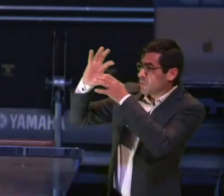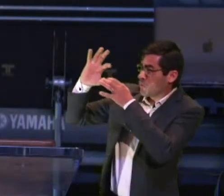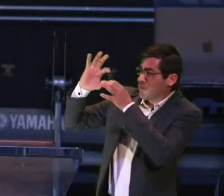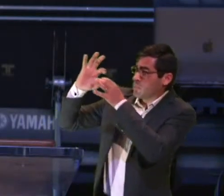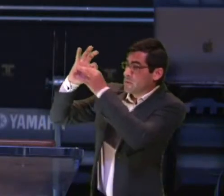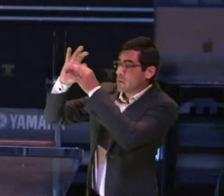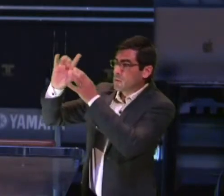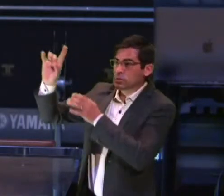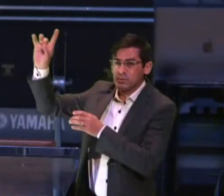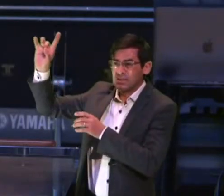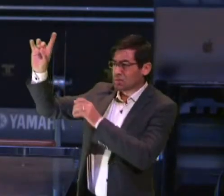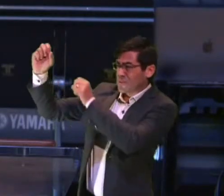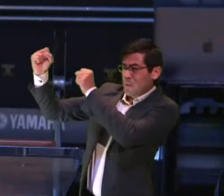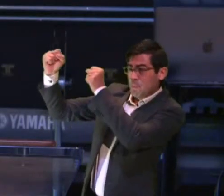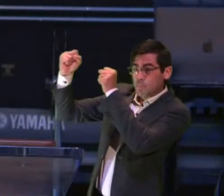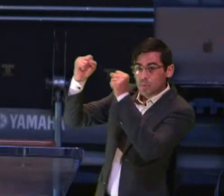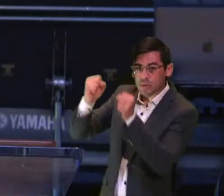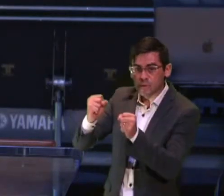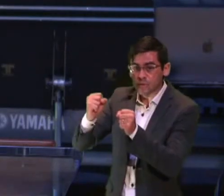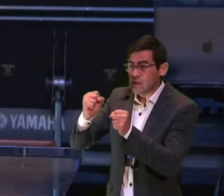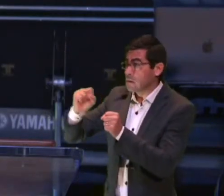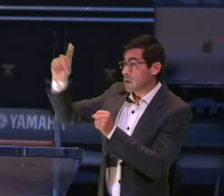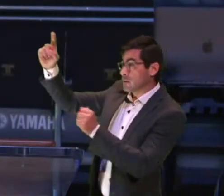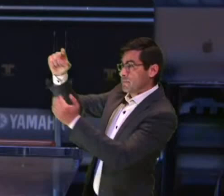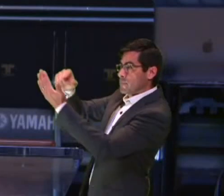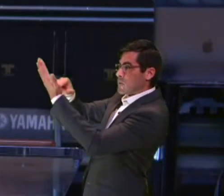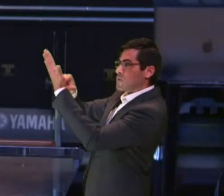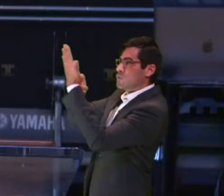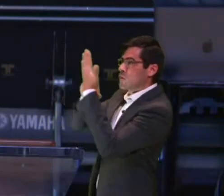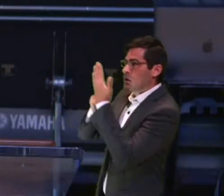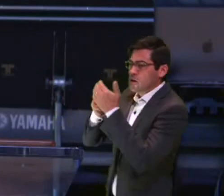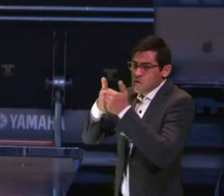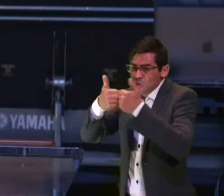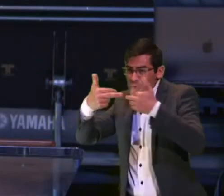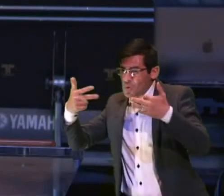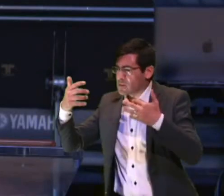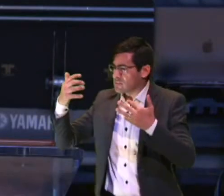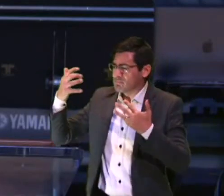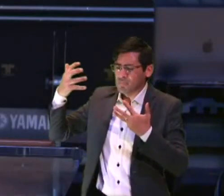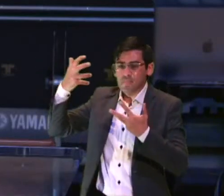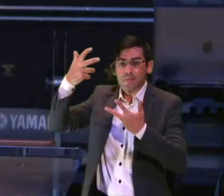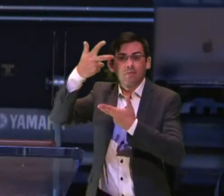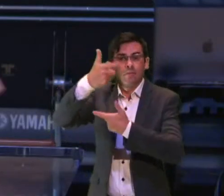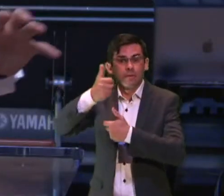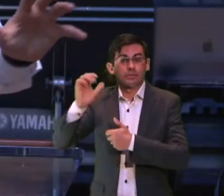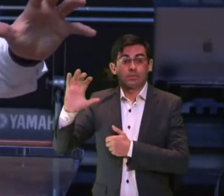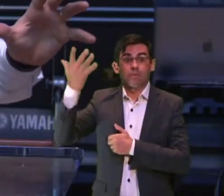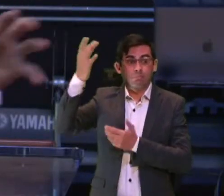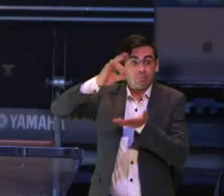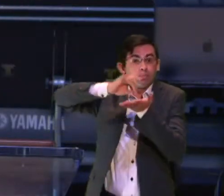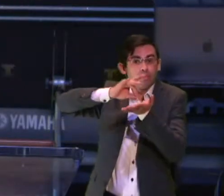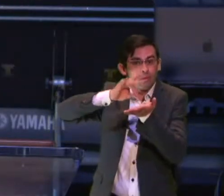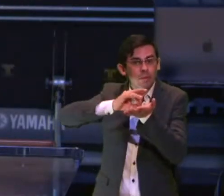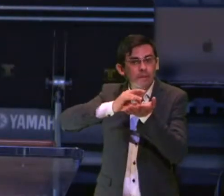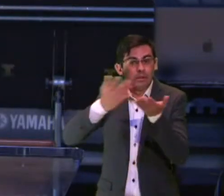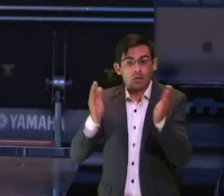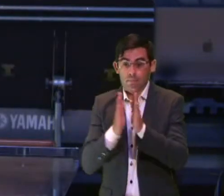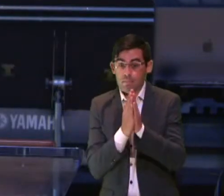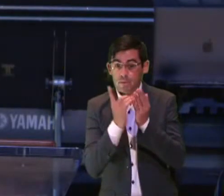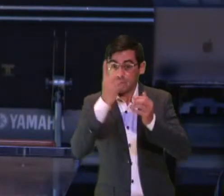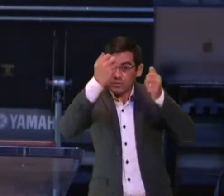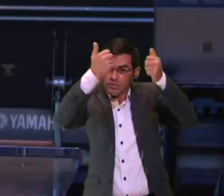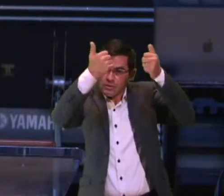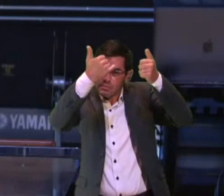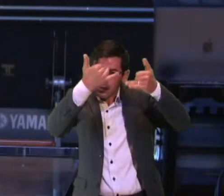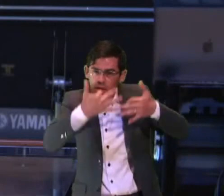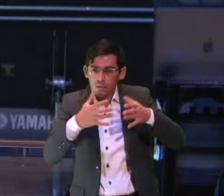esse Deus que é todo poderoso, quando Ele se mostra, coisas sobrenaturais acontecem. E a Bíblia vai mostrar que o lugar